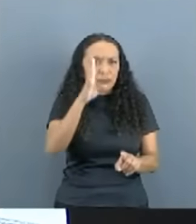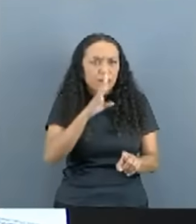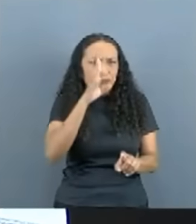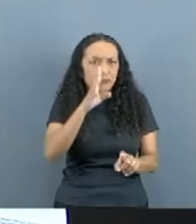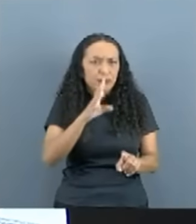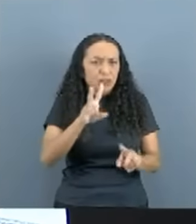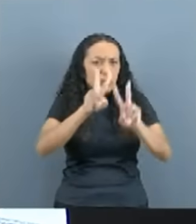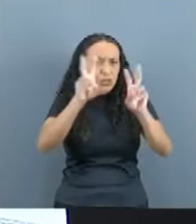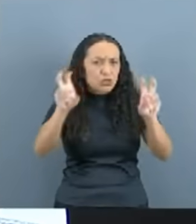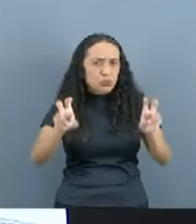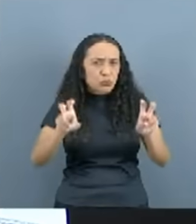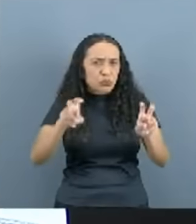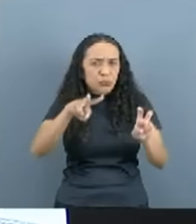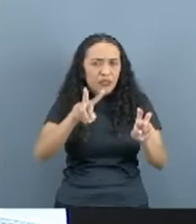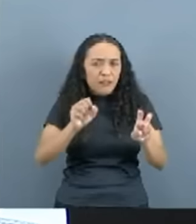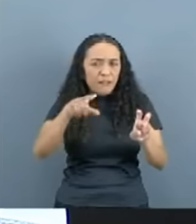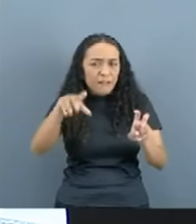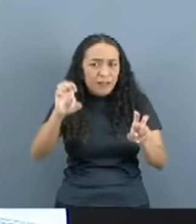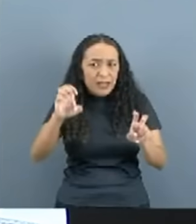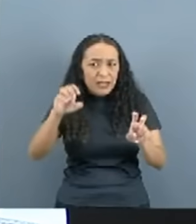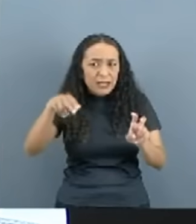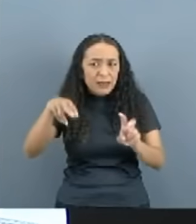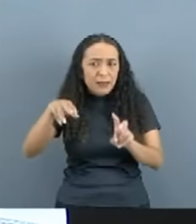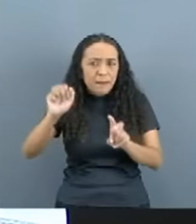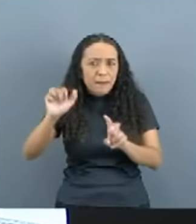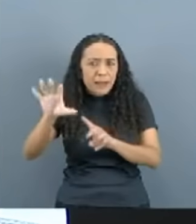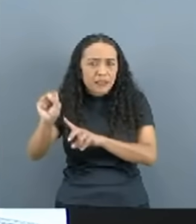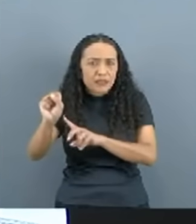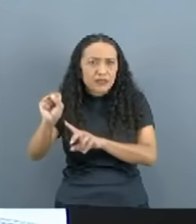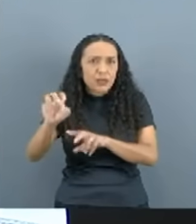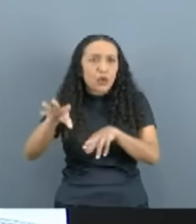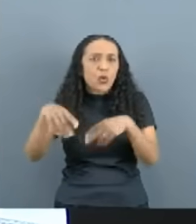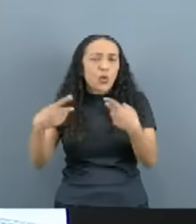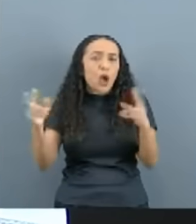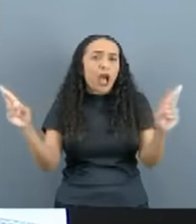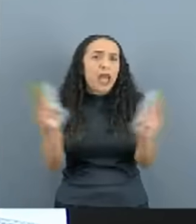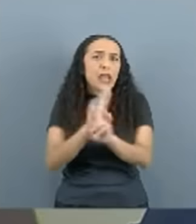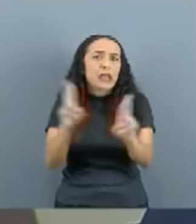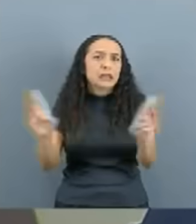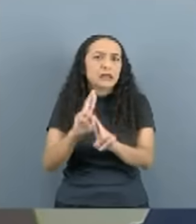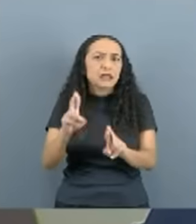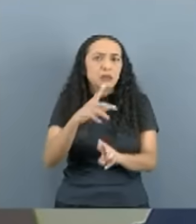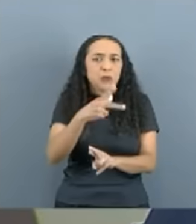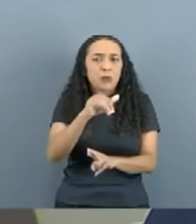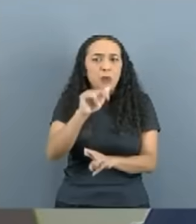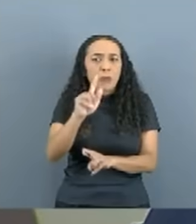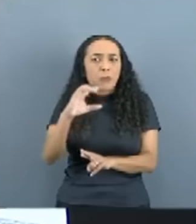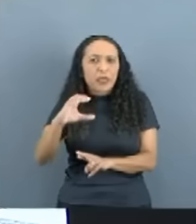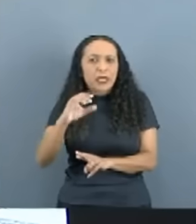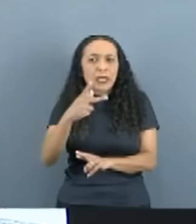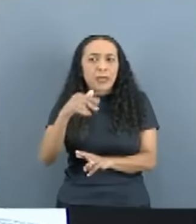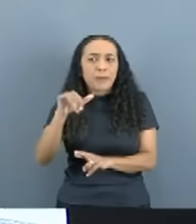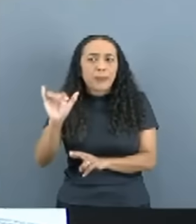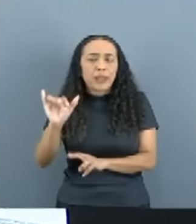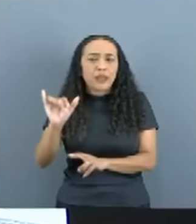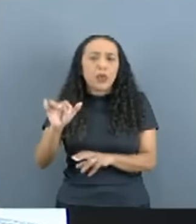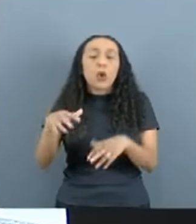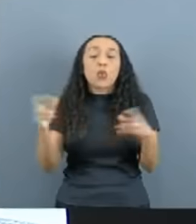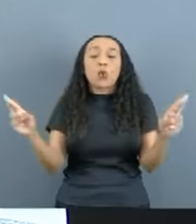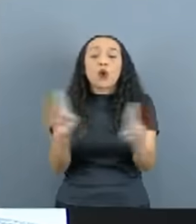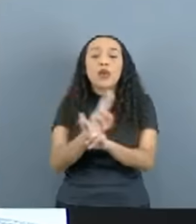Vale Mais, né? Então eu lhe digo, qual é a relação com o PicPay? Minha nenhuma. Não, a relação